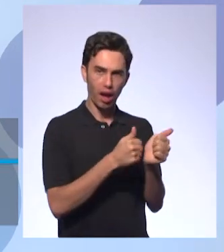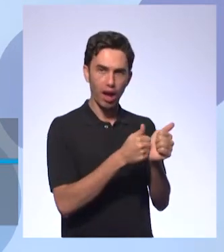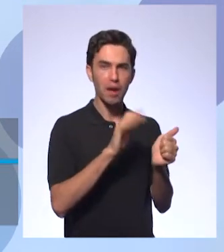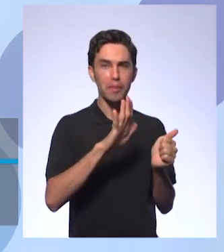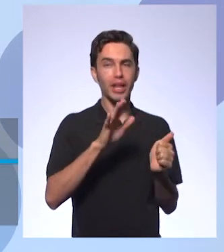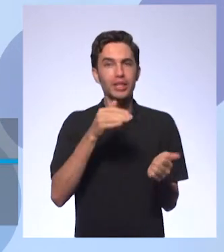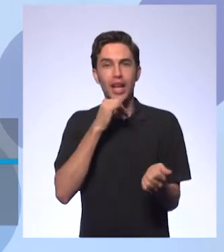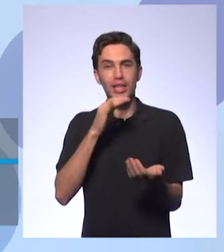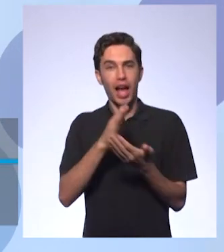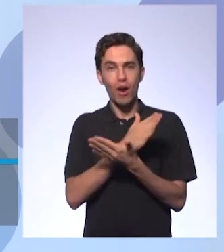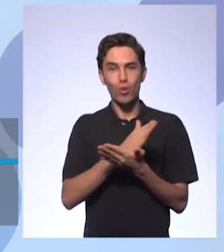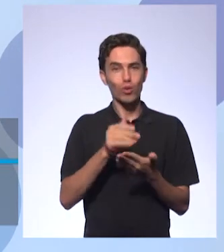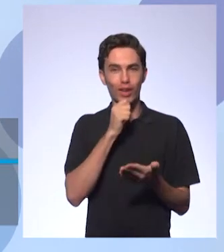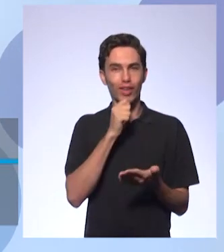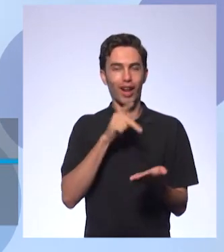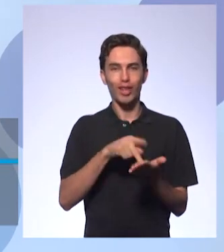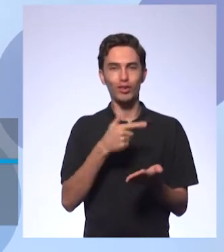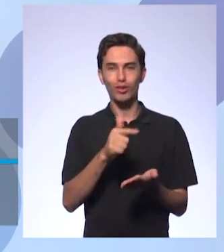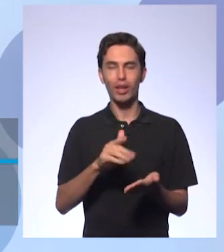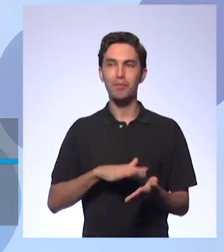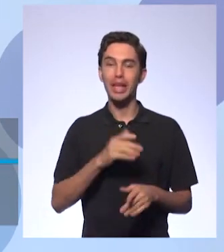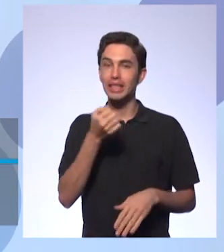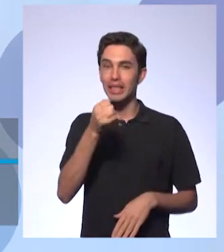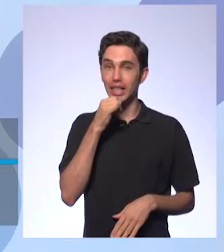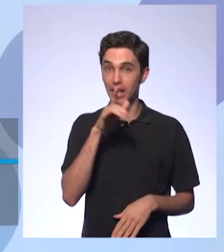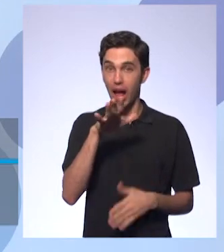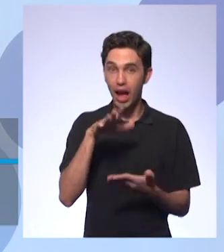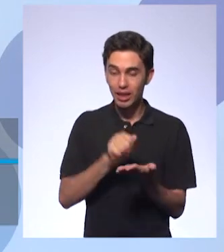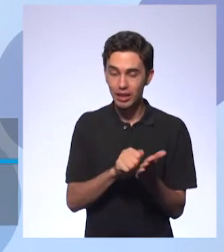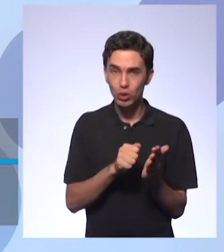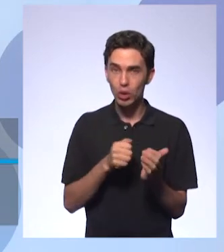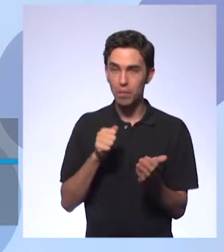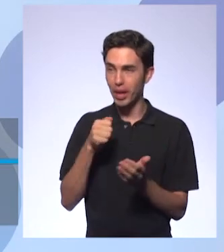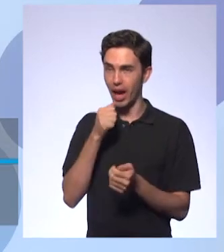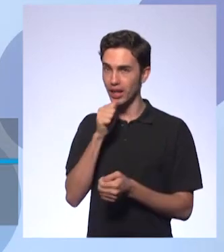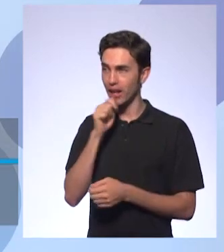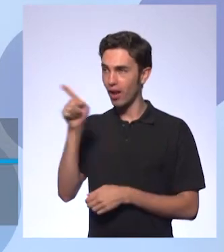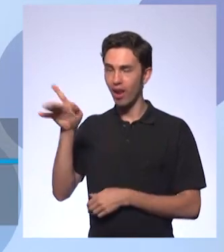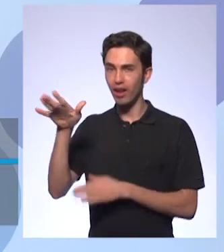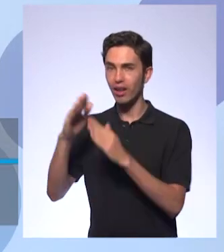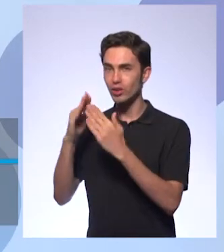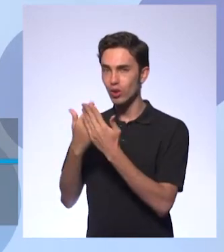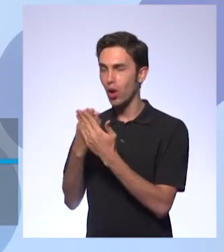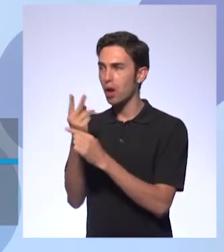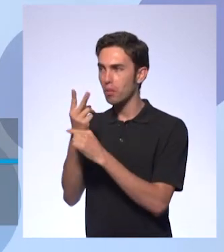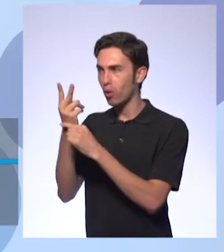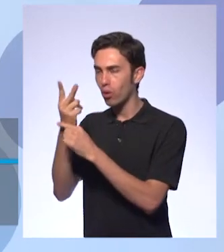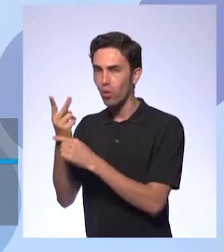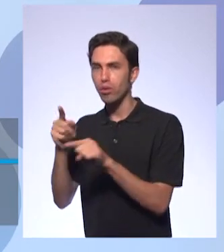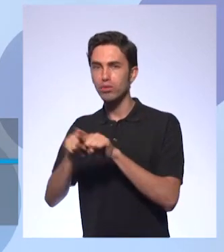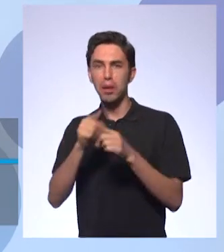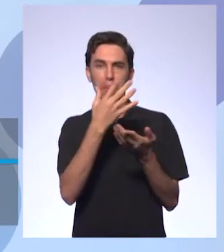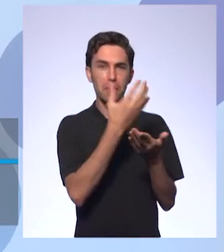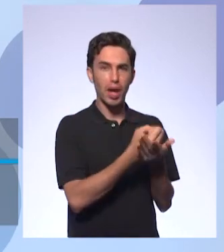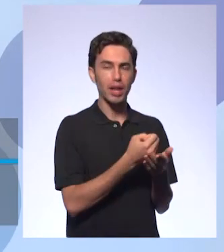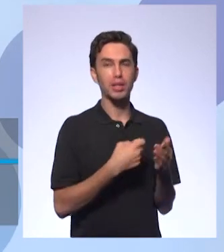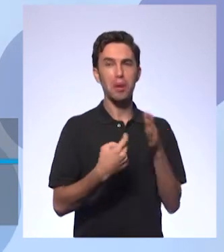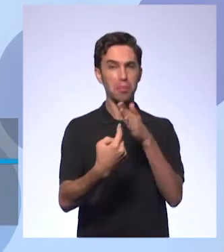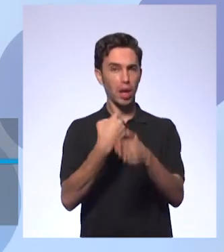chegou, vai chegar, procure na escola, converse conosco, fale aqui a sua dúvida, converse